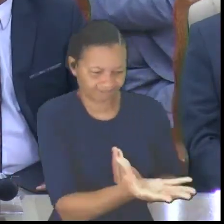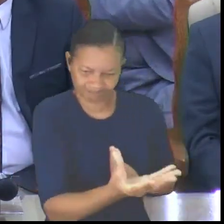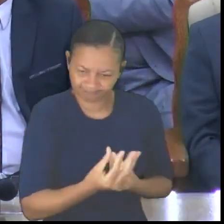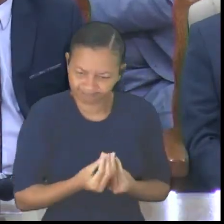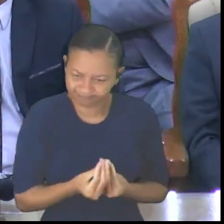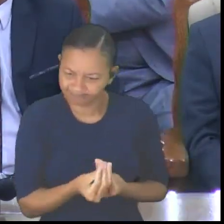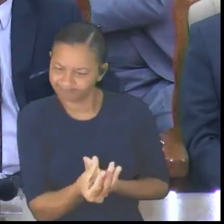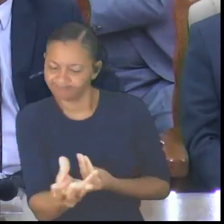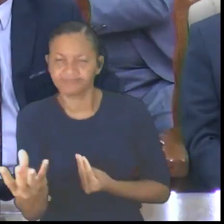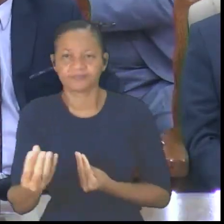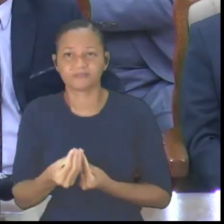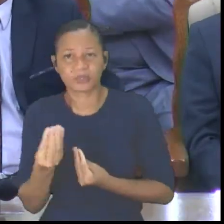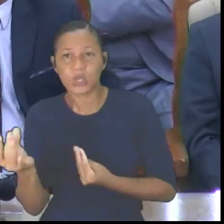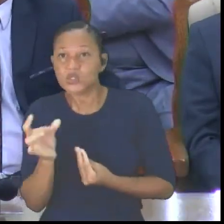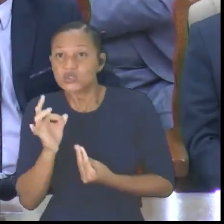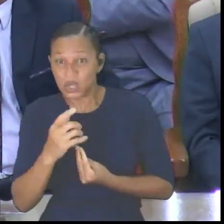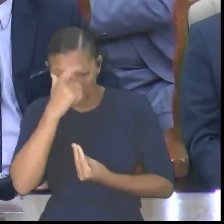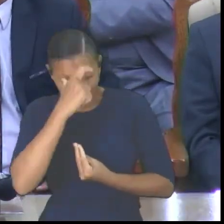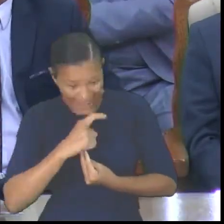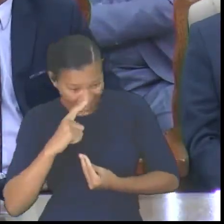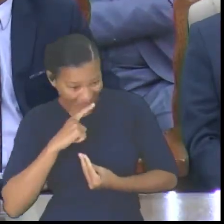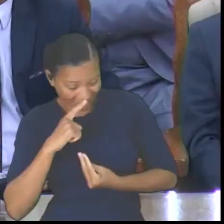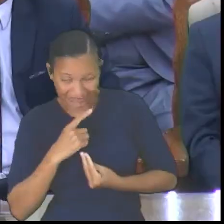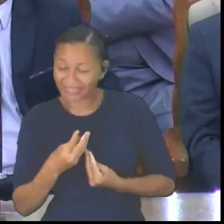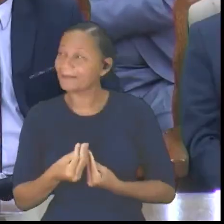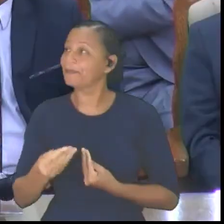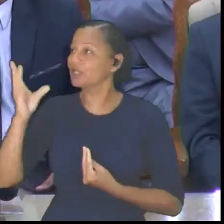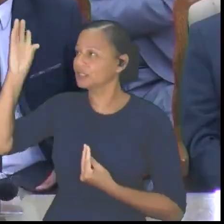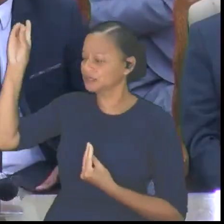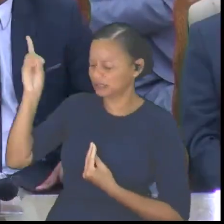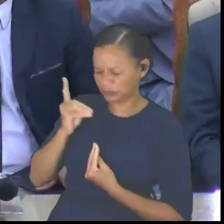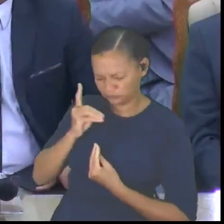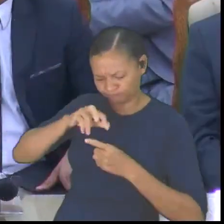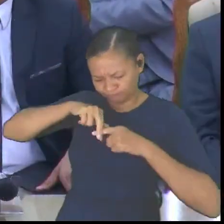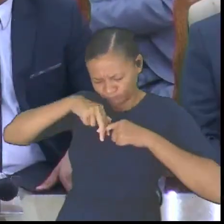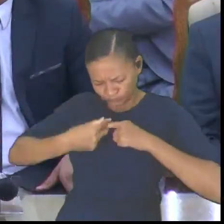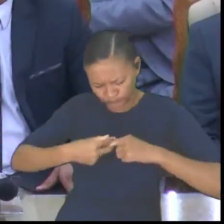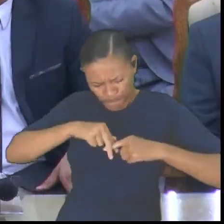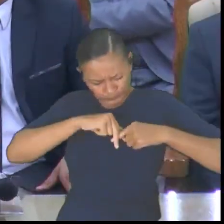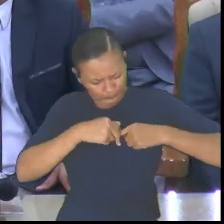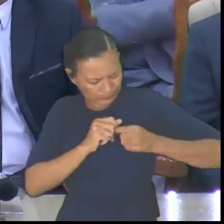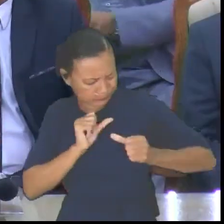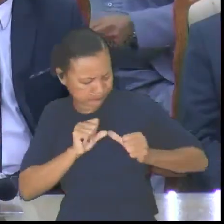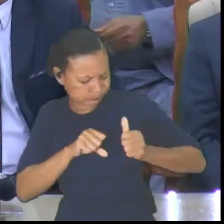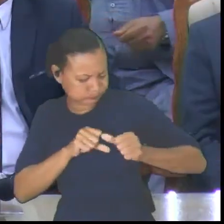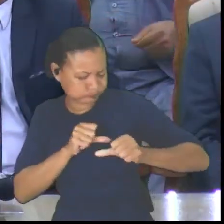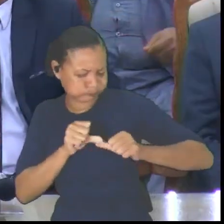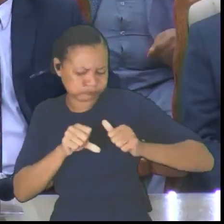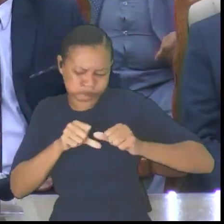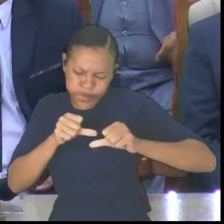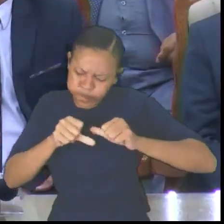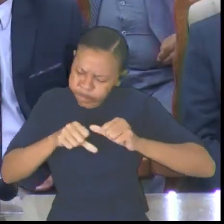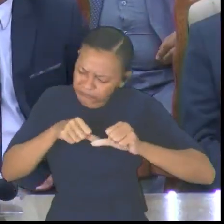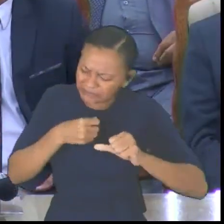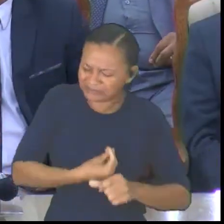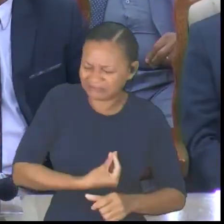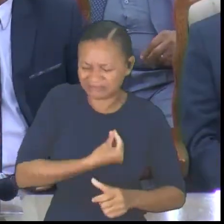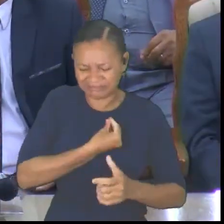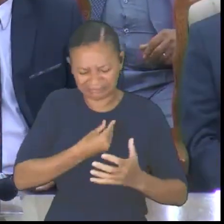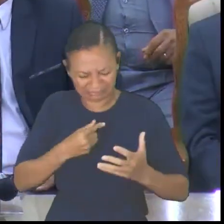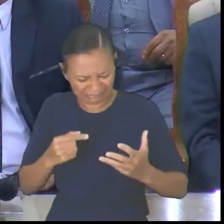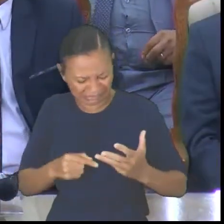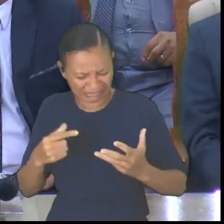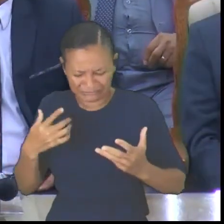E só tem o que entregar quem deixou Deus amadurecer a sua vida nas partes que